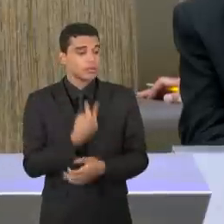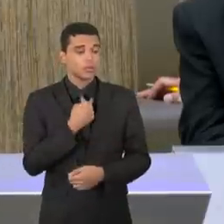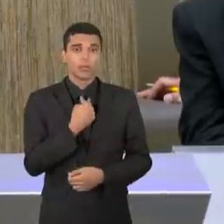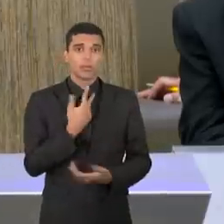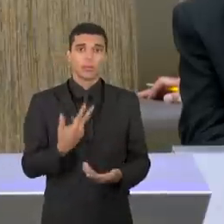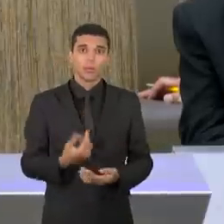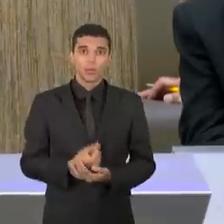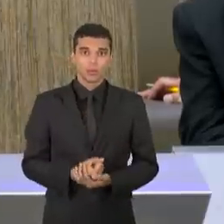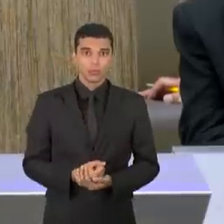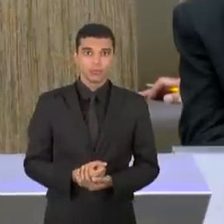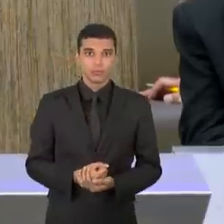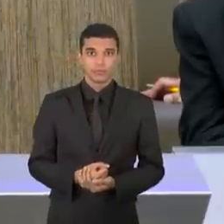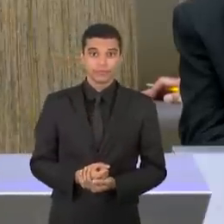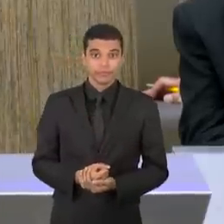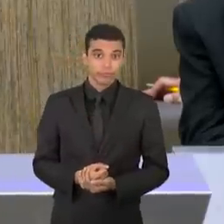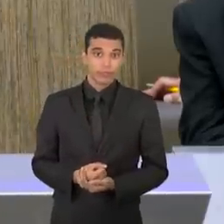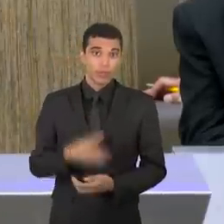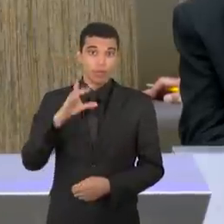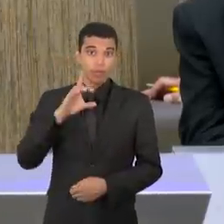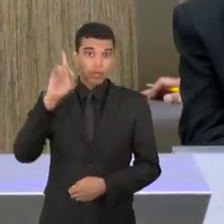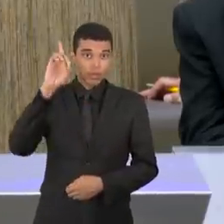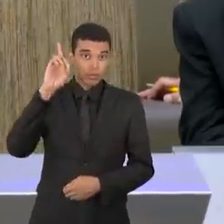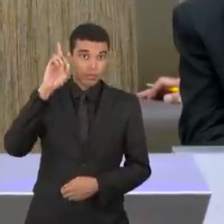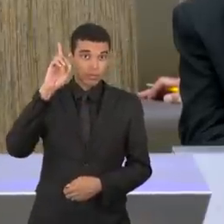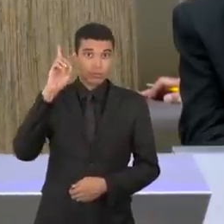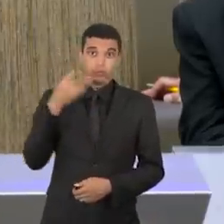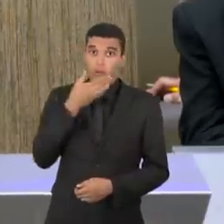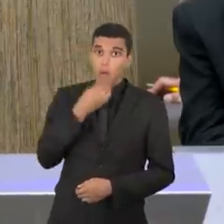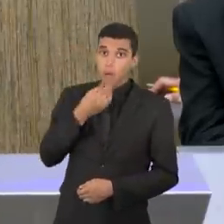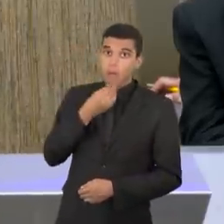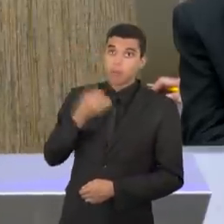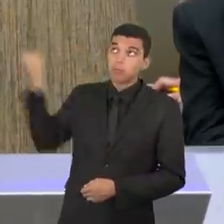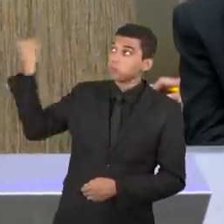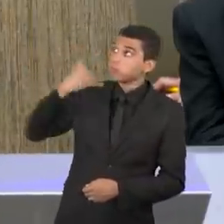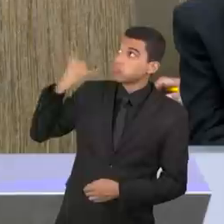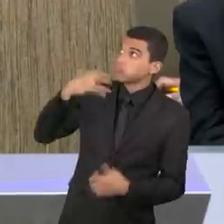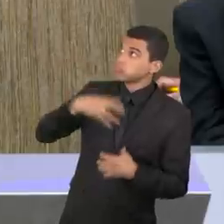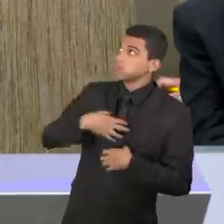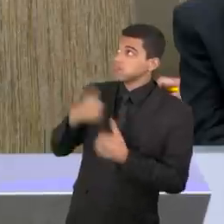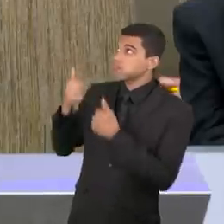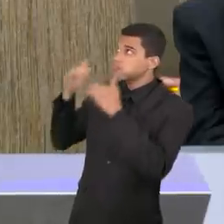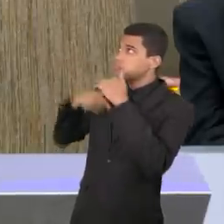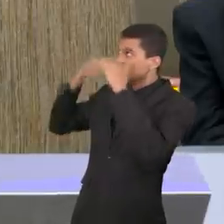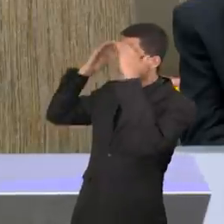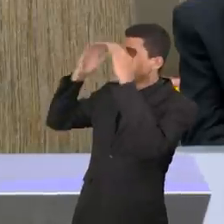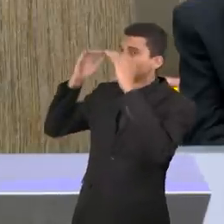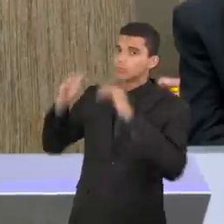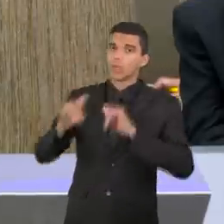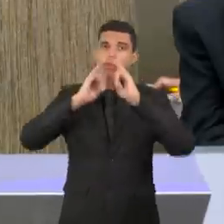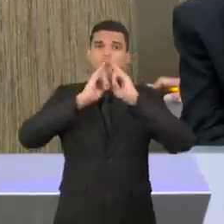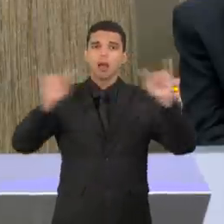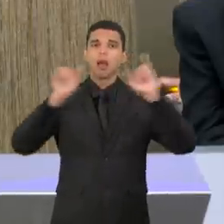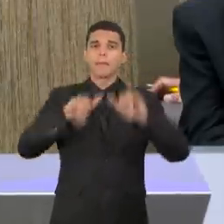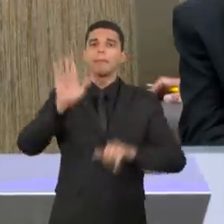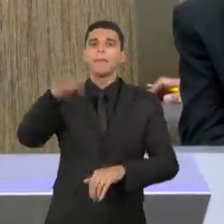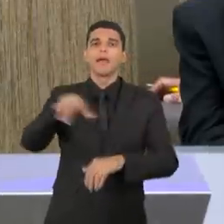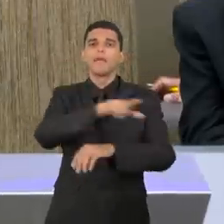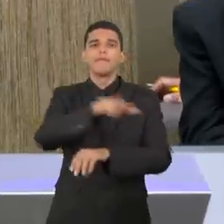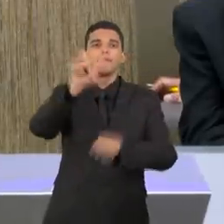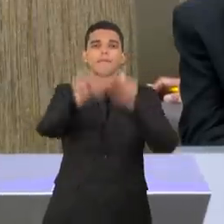disse: Assim diz Deus, por que transgredis os mandamentos do